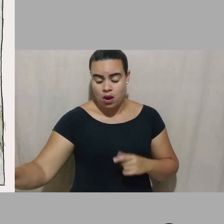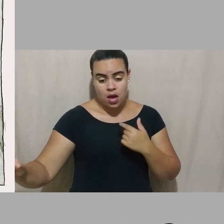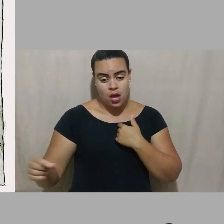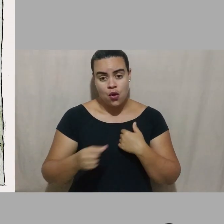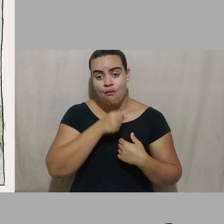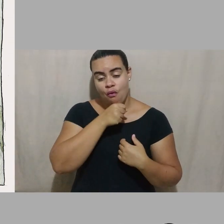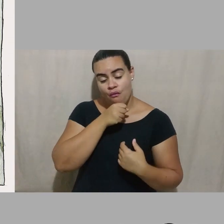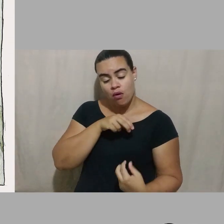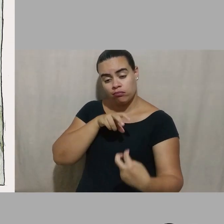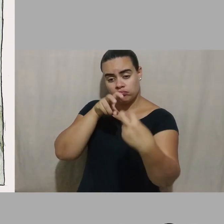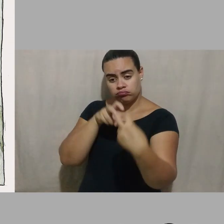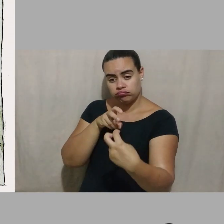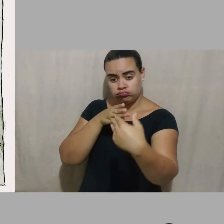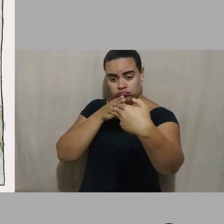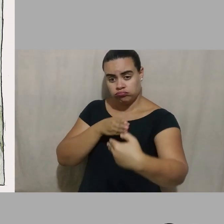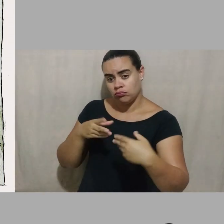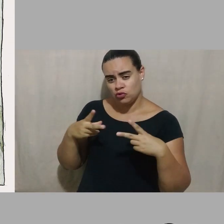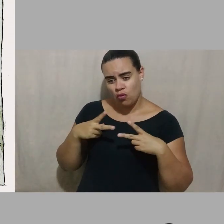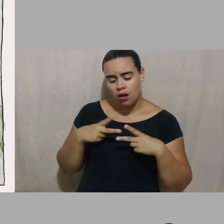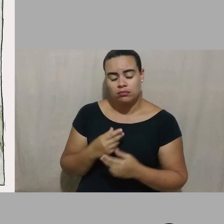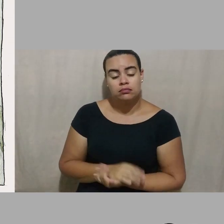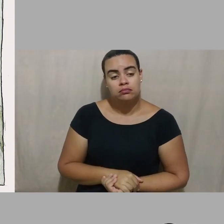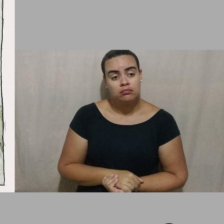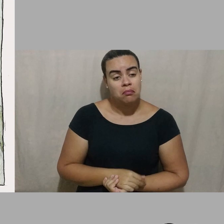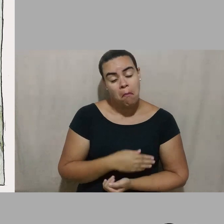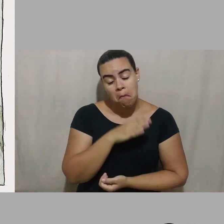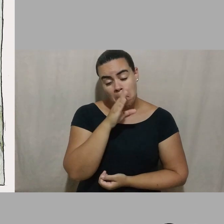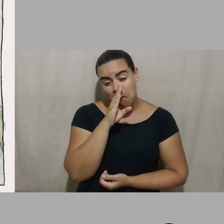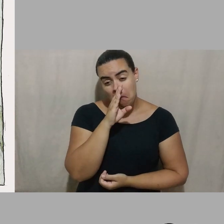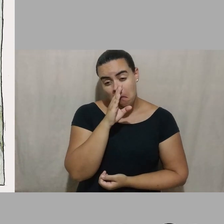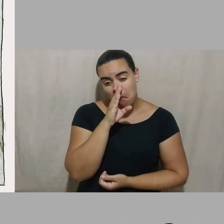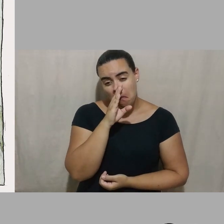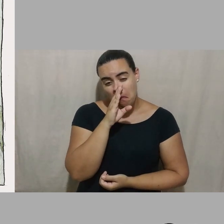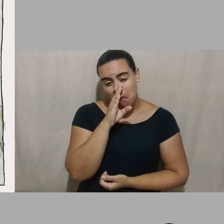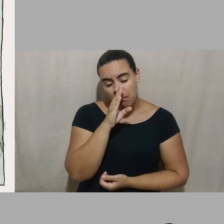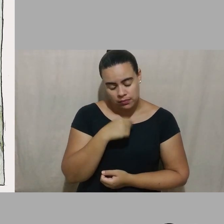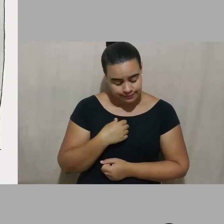cafeteria. Eu fiquei sozinho com o vô. Um silêncio desconfortável se cristalizou.